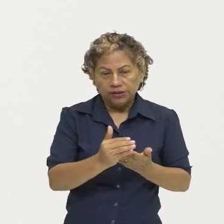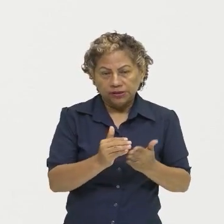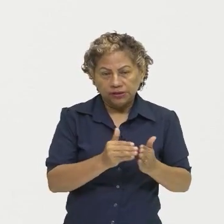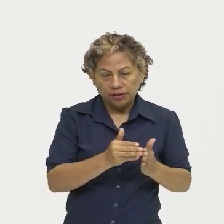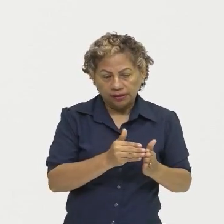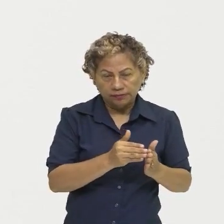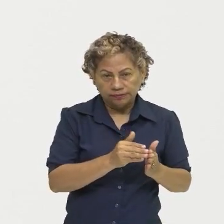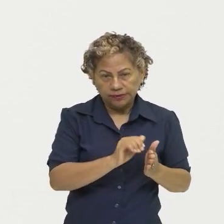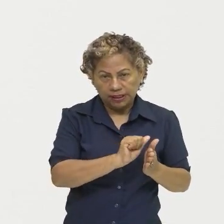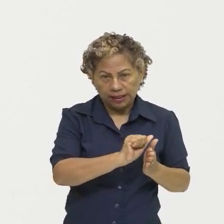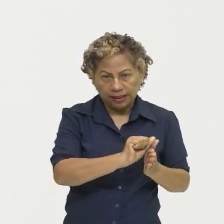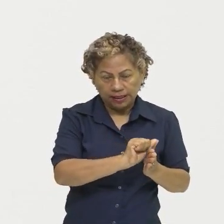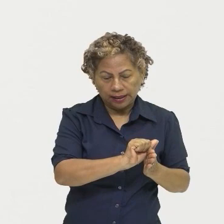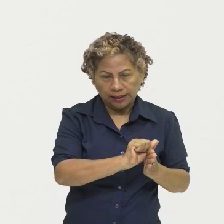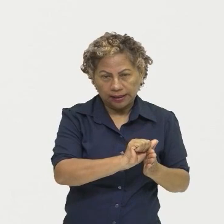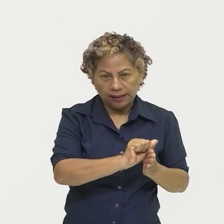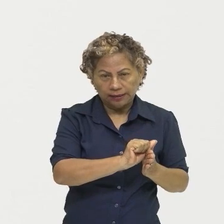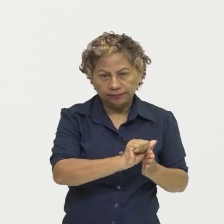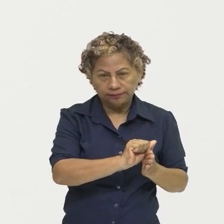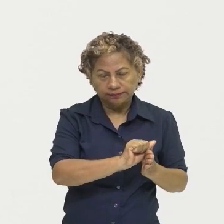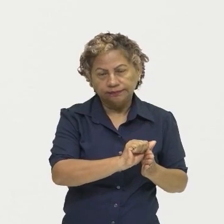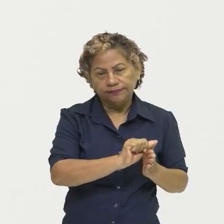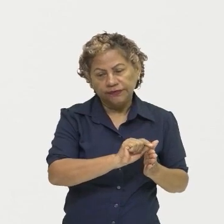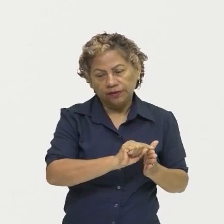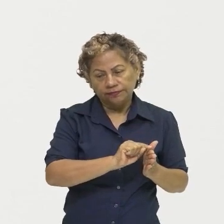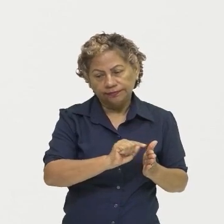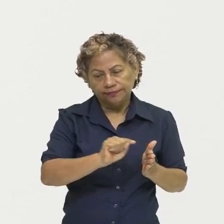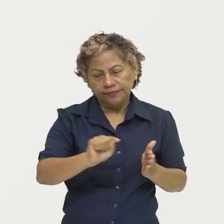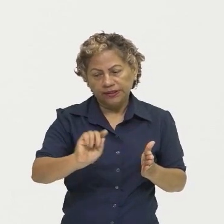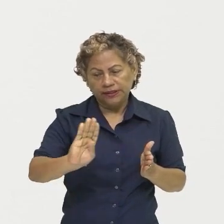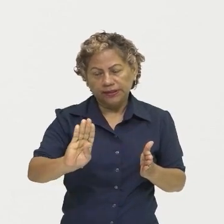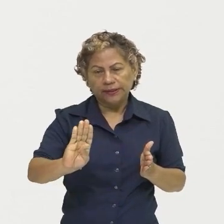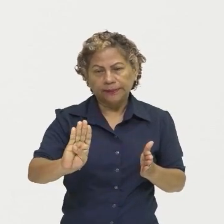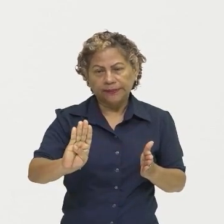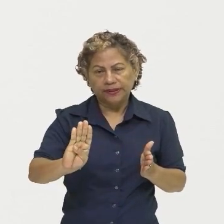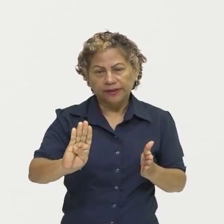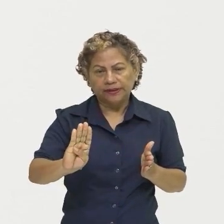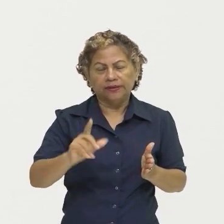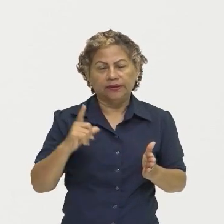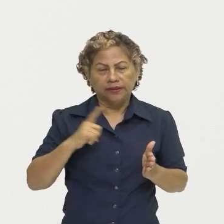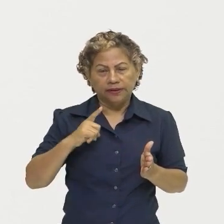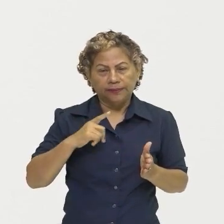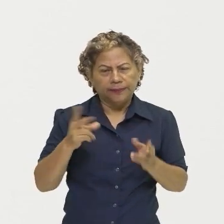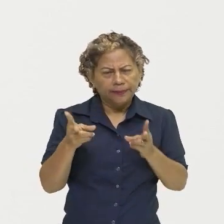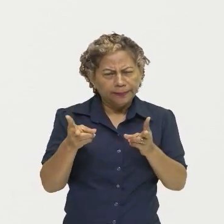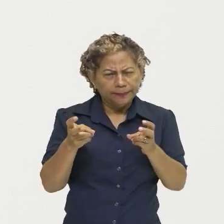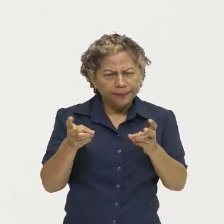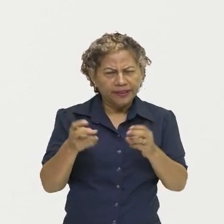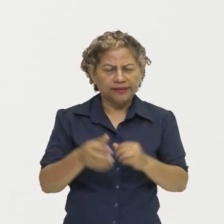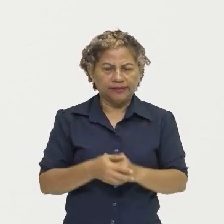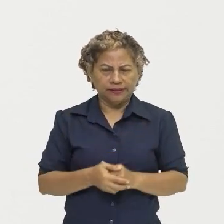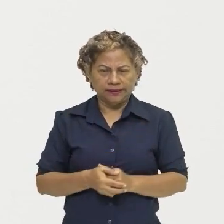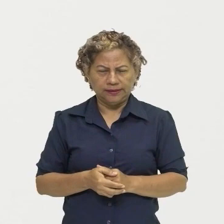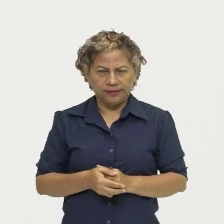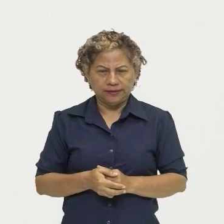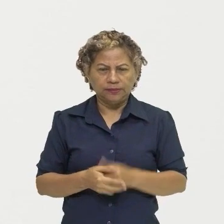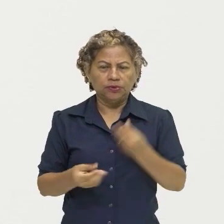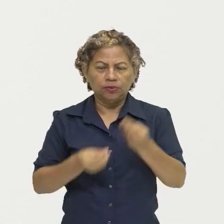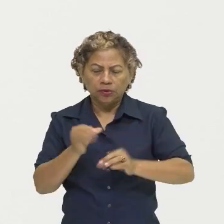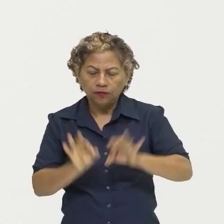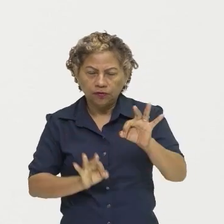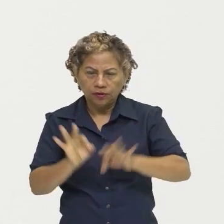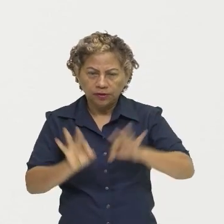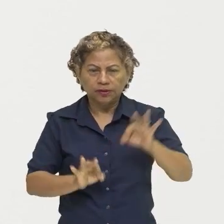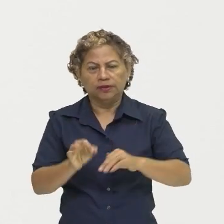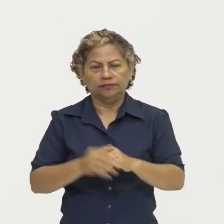o módulo neste caso aqui eu tenho a velocidade, olhem só como está sendo representada.